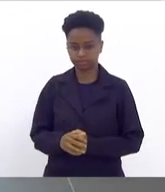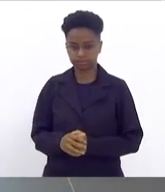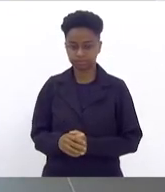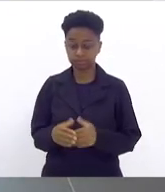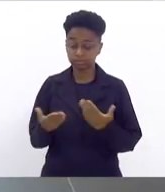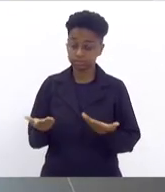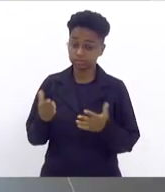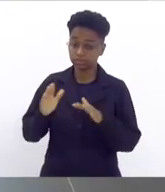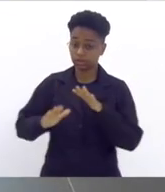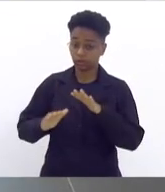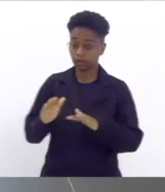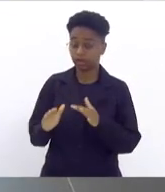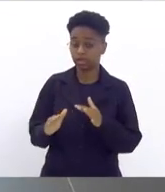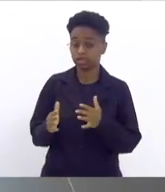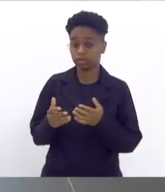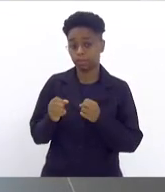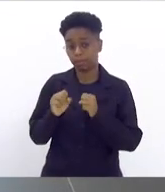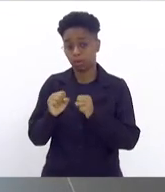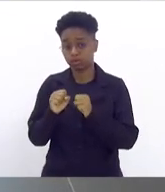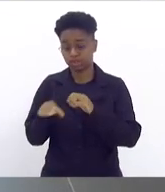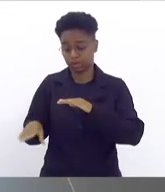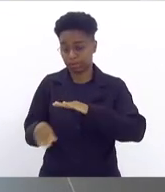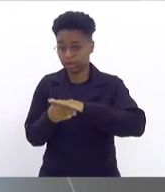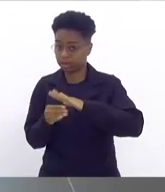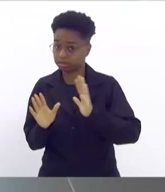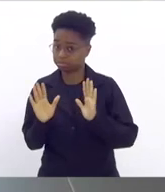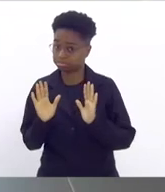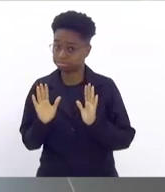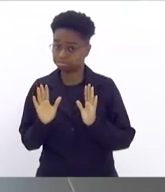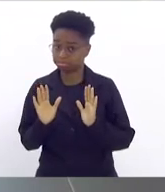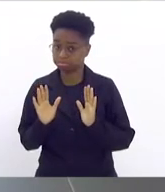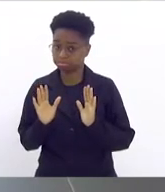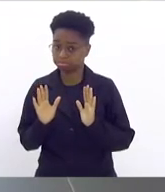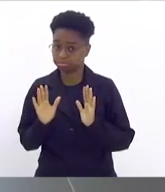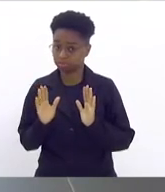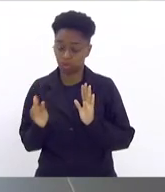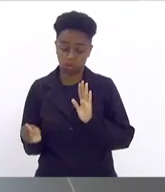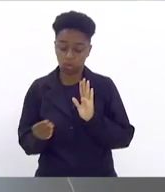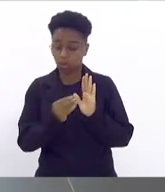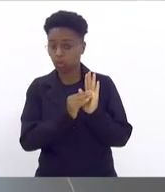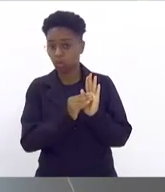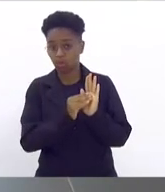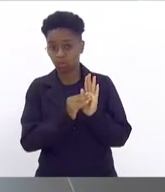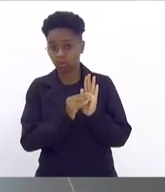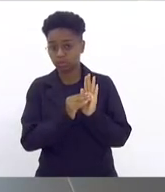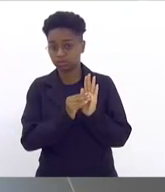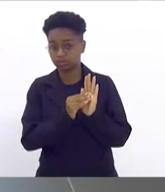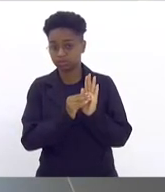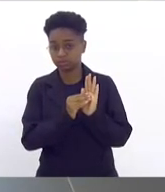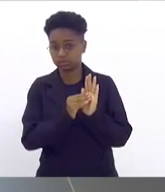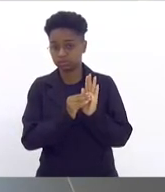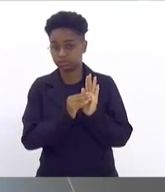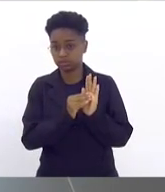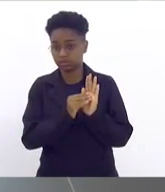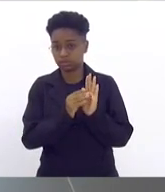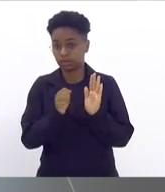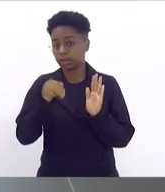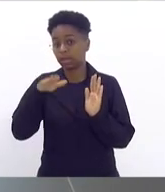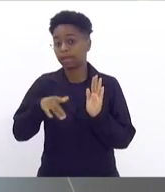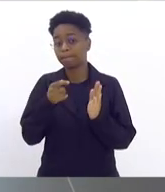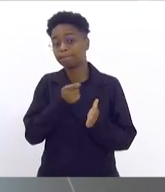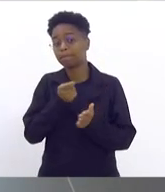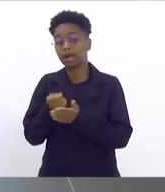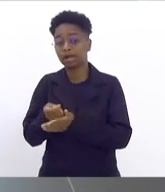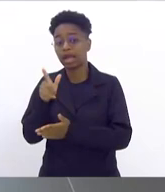talvez pudesse fazer uma emenda colocando que a fonte de custeio seria o